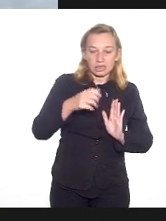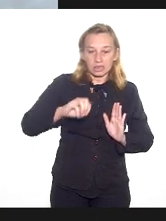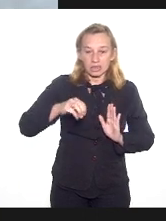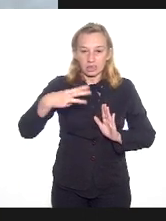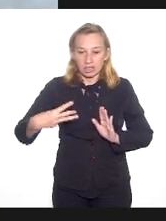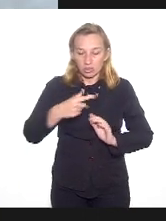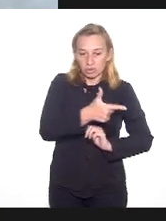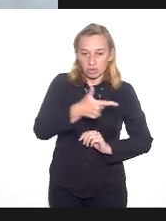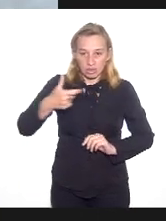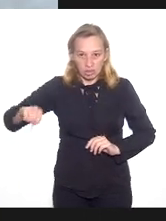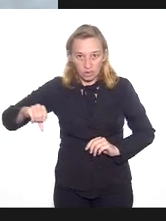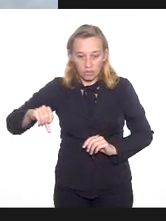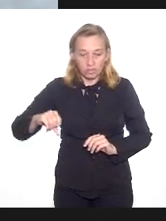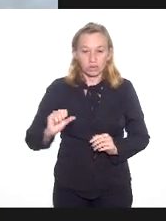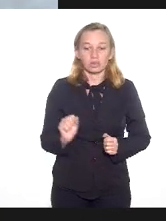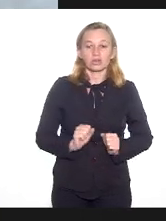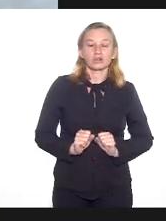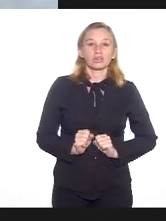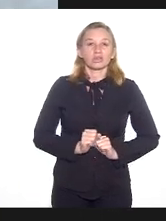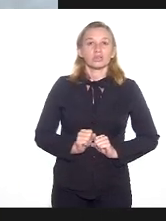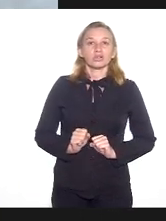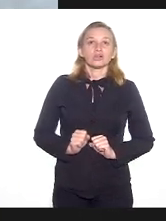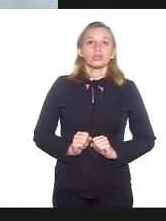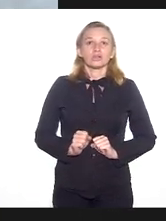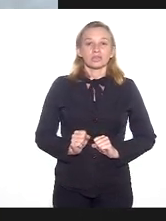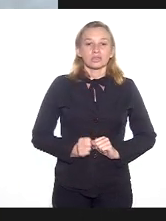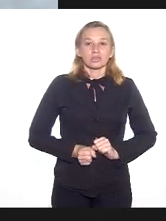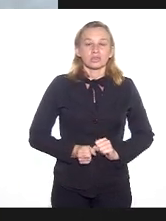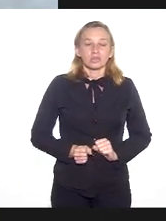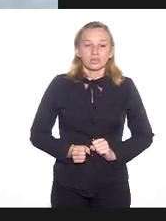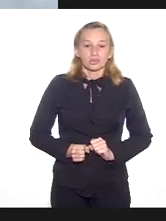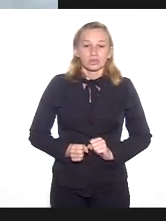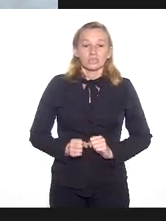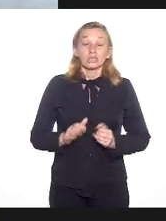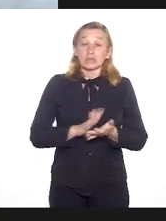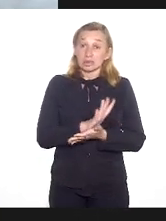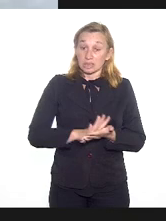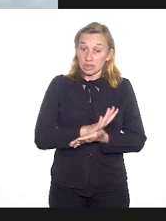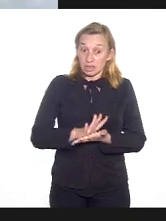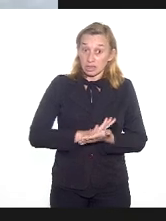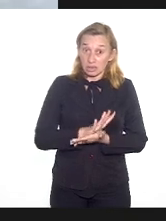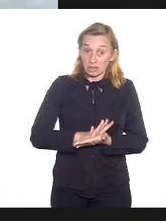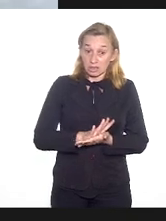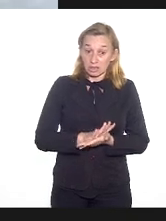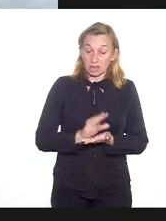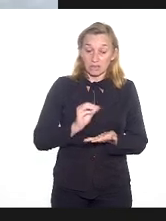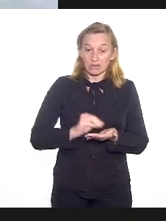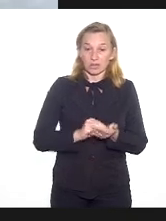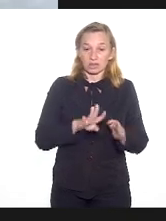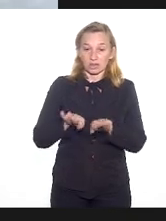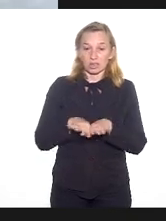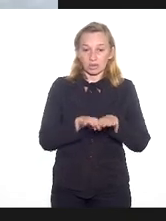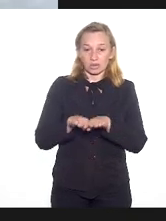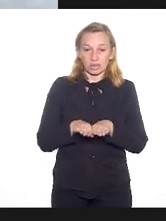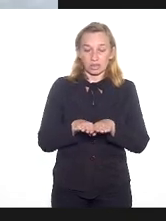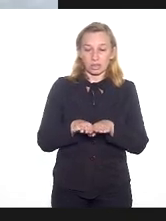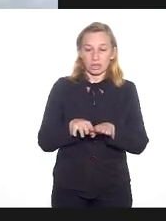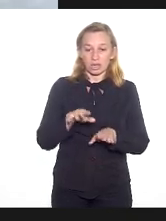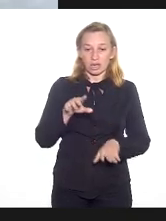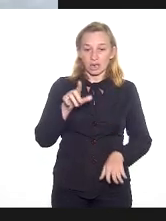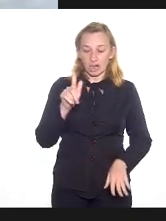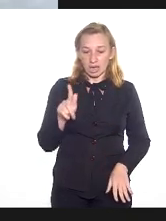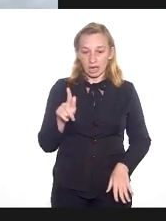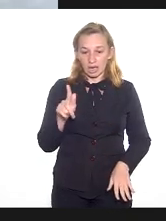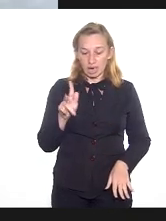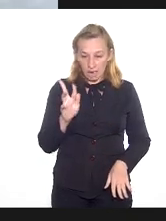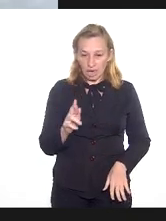é de maneira inexorável postergar o inevitável. Em nada eliminará a desigualdade entre o RGPS e